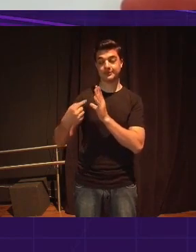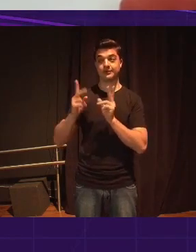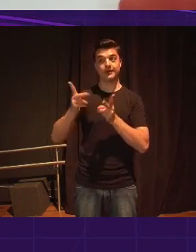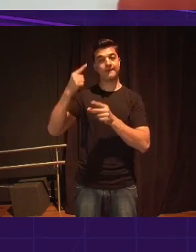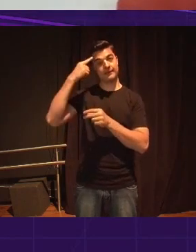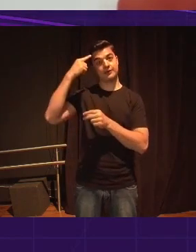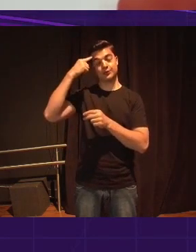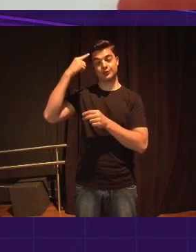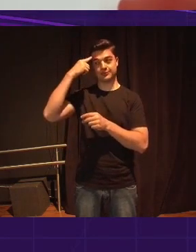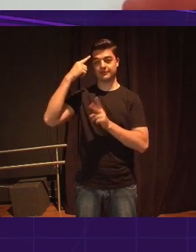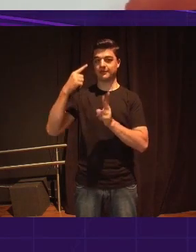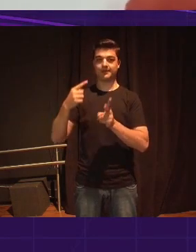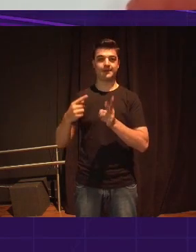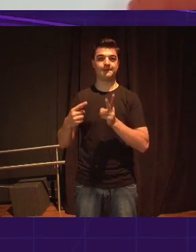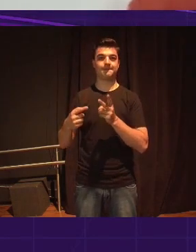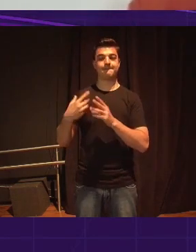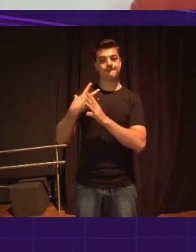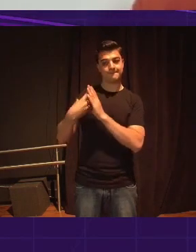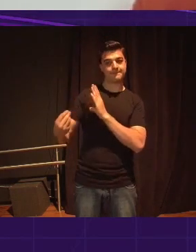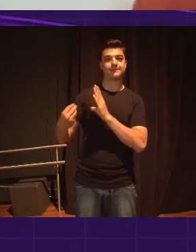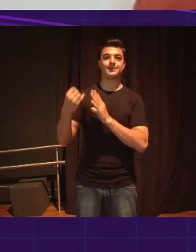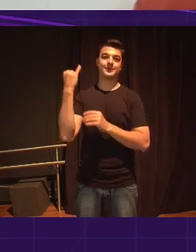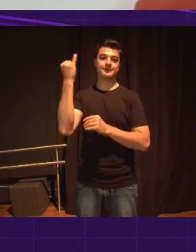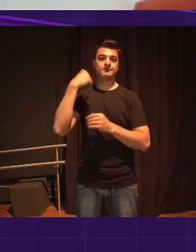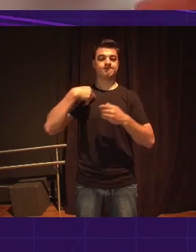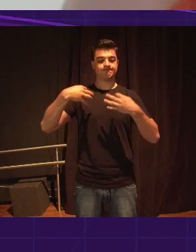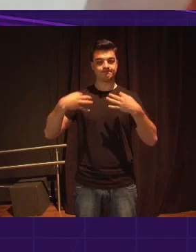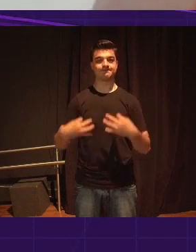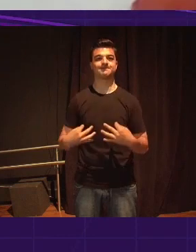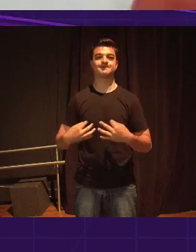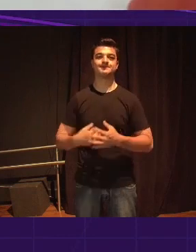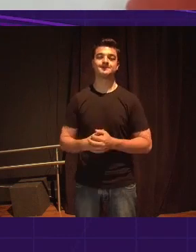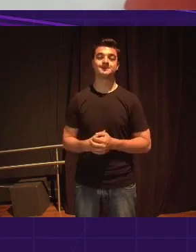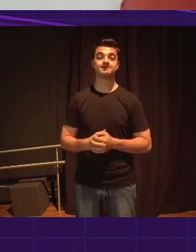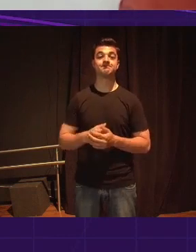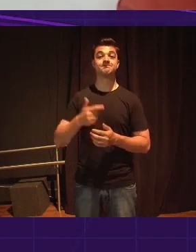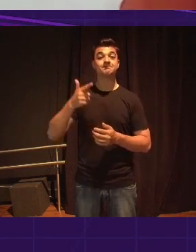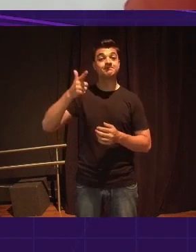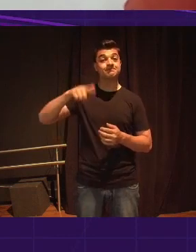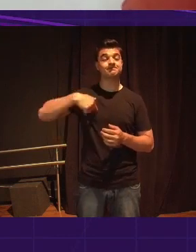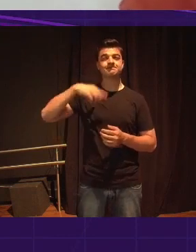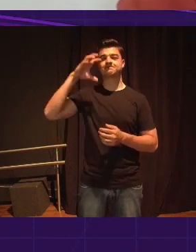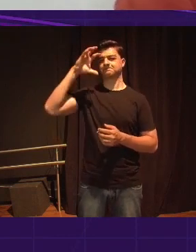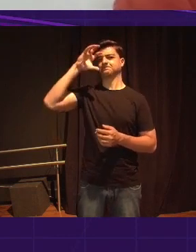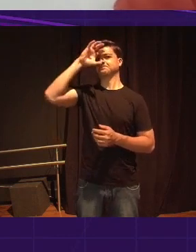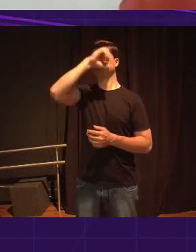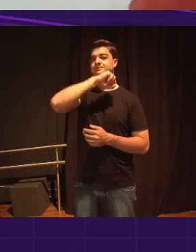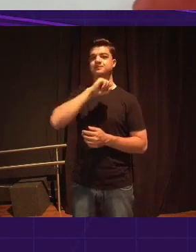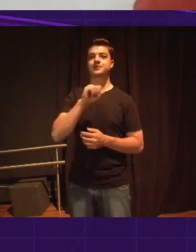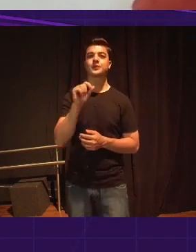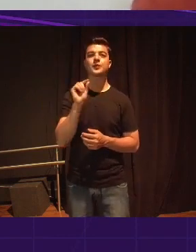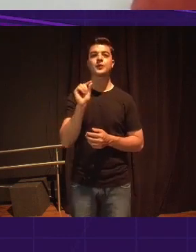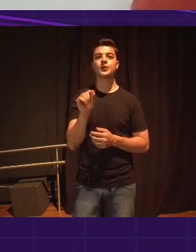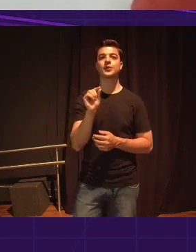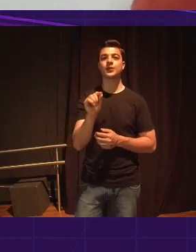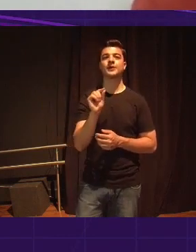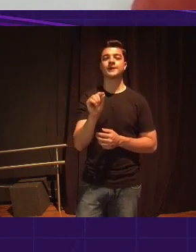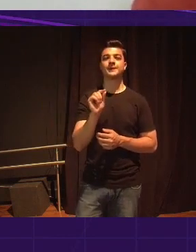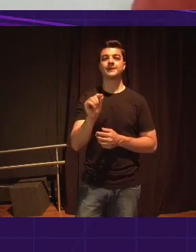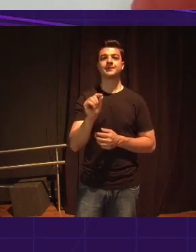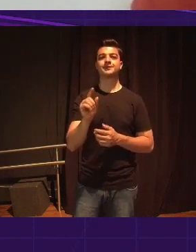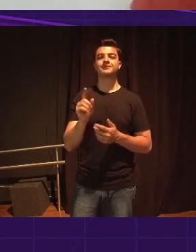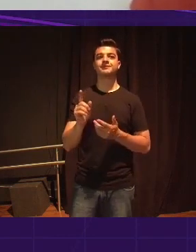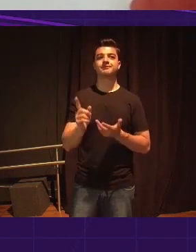alicerce. Minha segunda lição aqui de vida é que eu aprendi que a gente não precisa estar